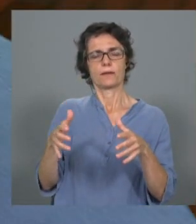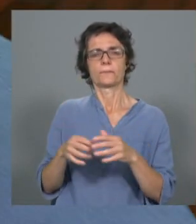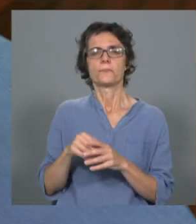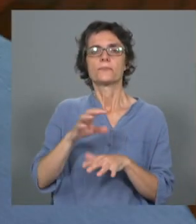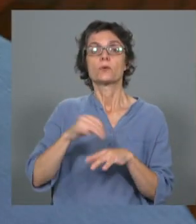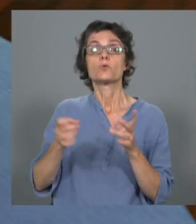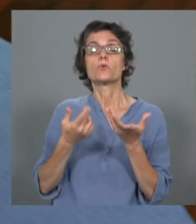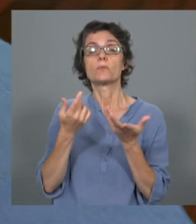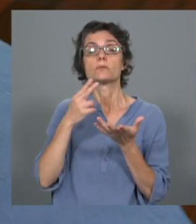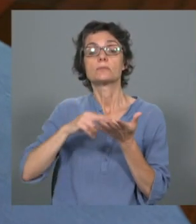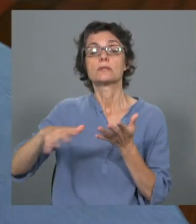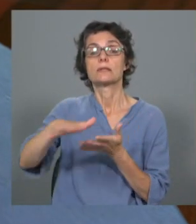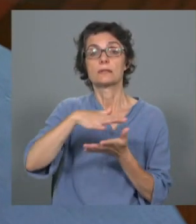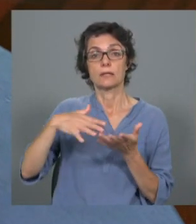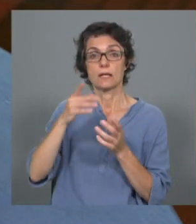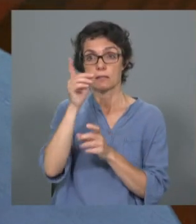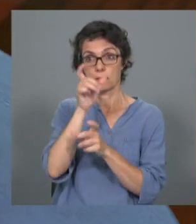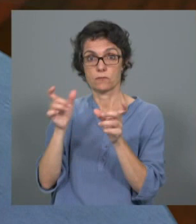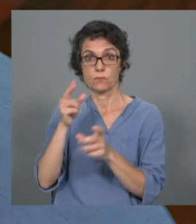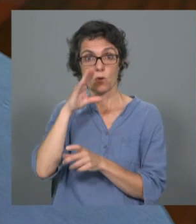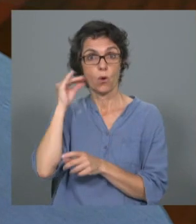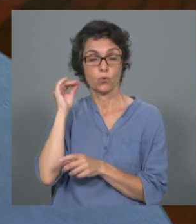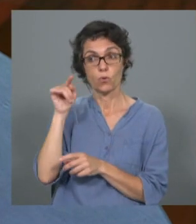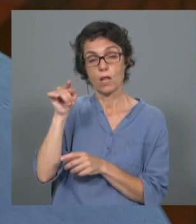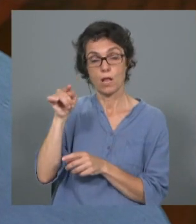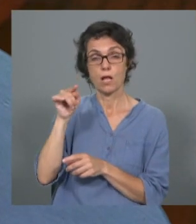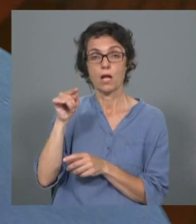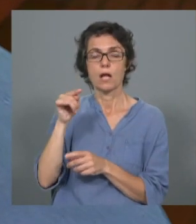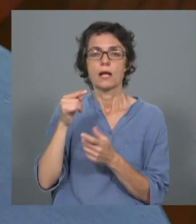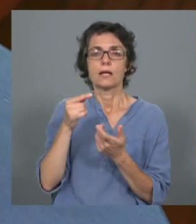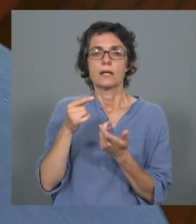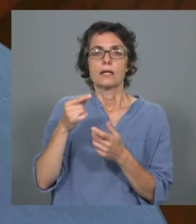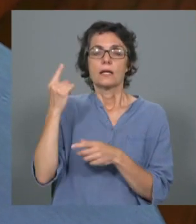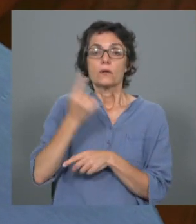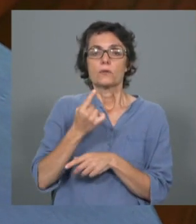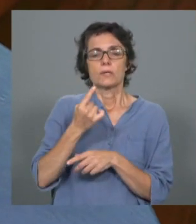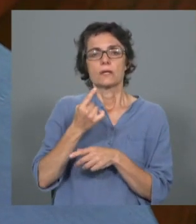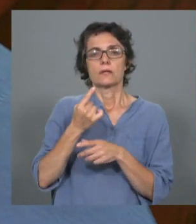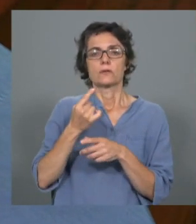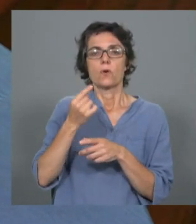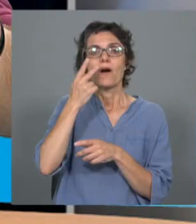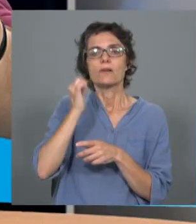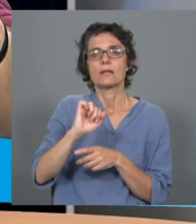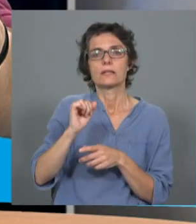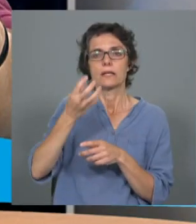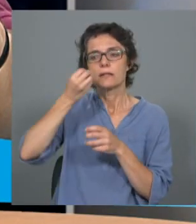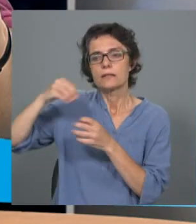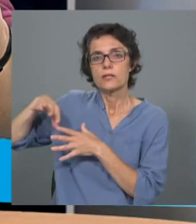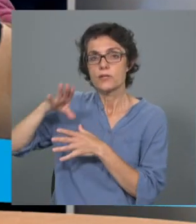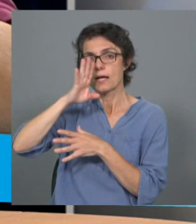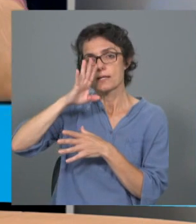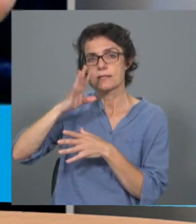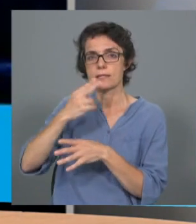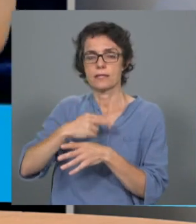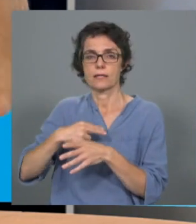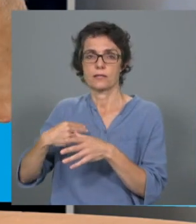realidade dos catecúmenos. Pessoas adultas que tinham que deixar a sua vida anterior quando se faziam cristãs. Convertiam-se e eram batizadas.